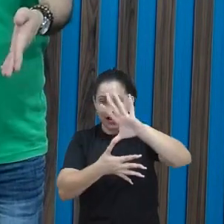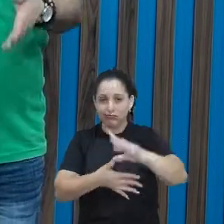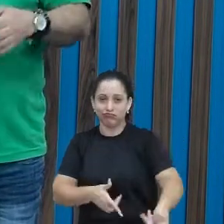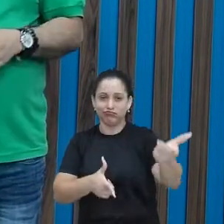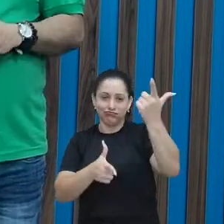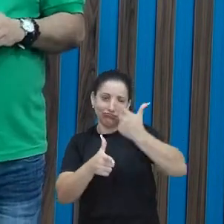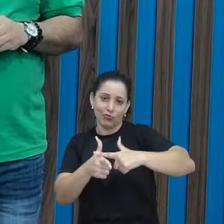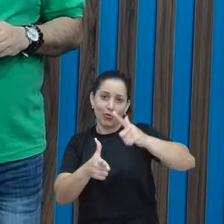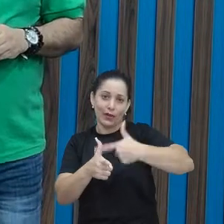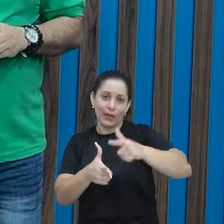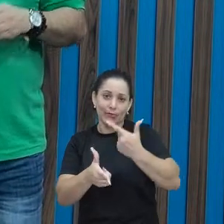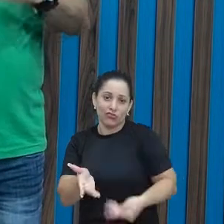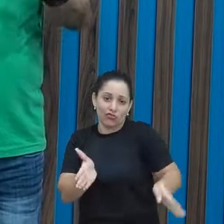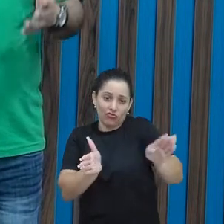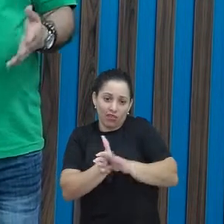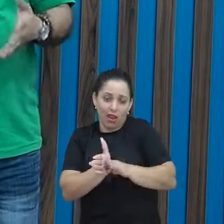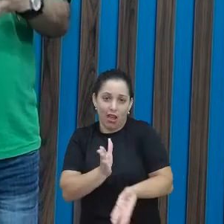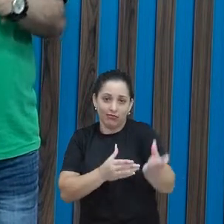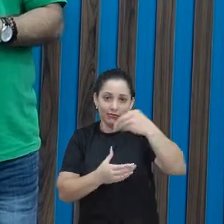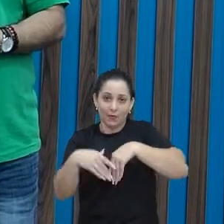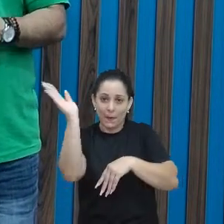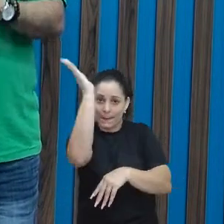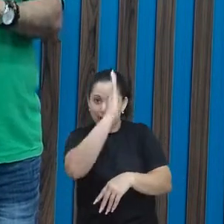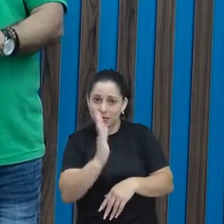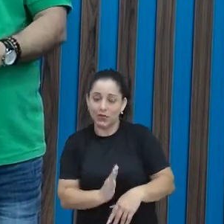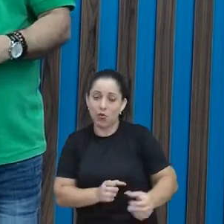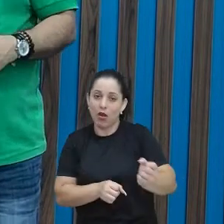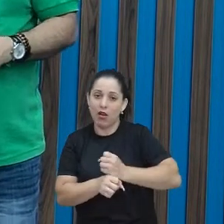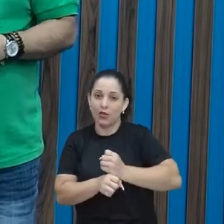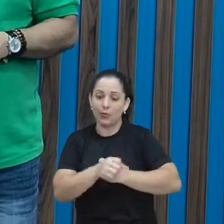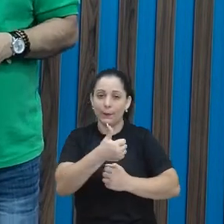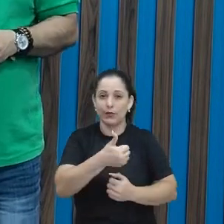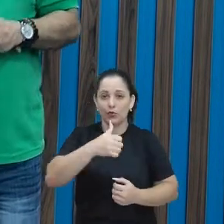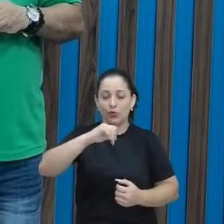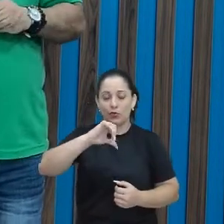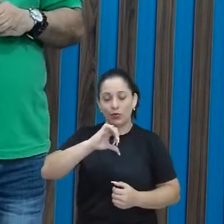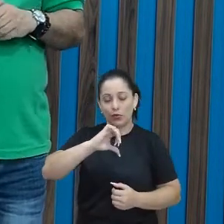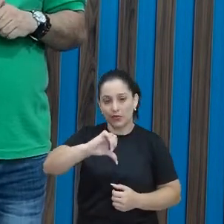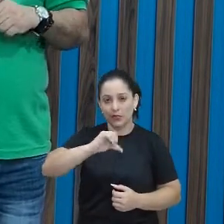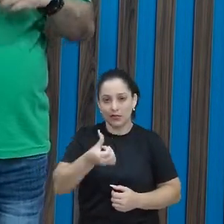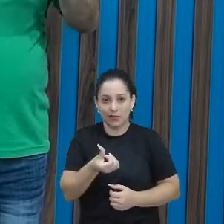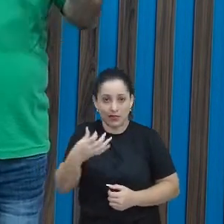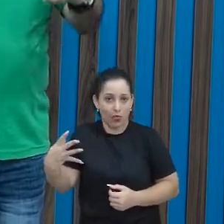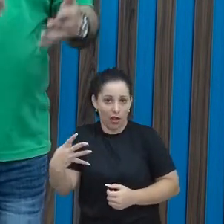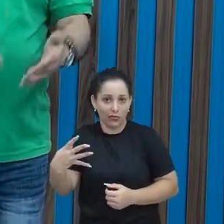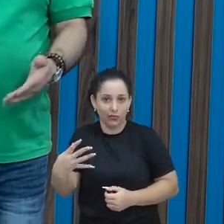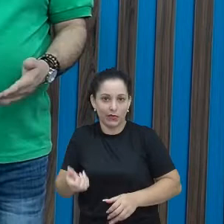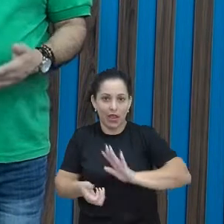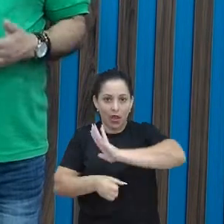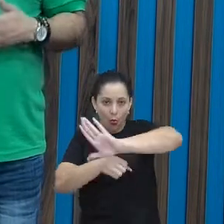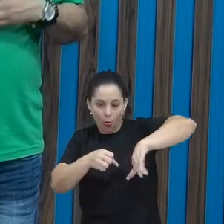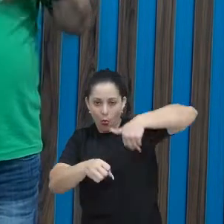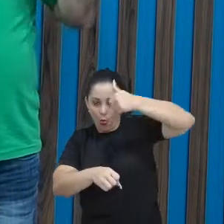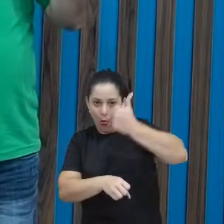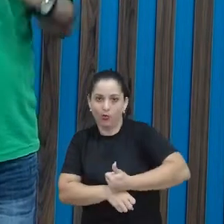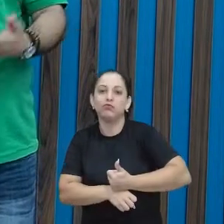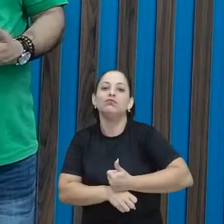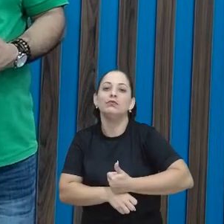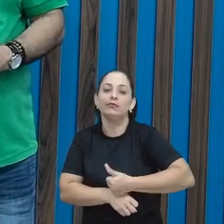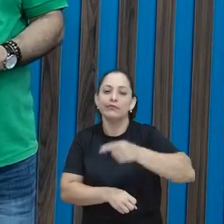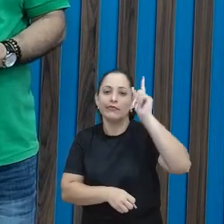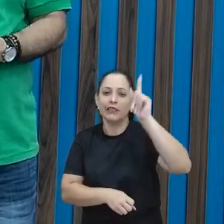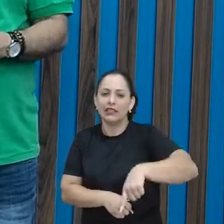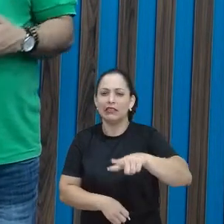chegar, inclusive, aqui no Brasil, como, por exemplo, o golpe de 1964, que resultou, por exemplo, no período